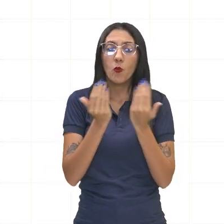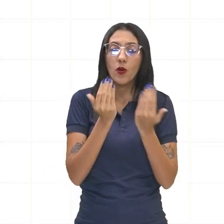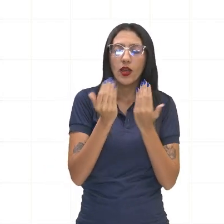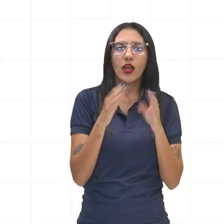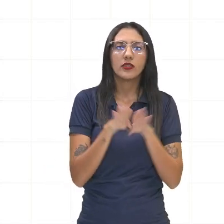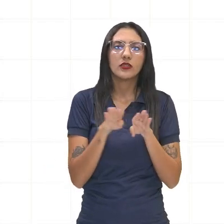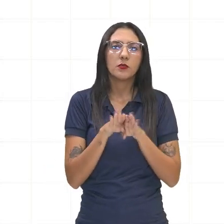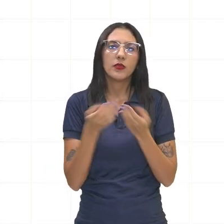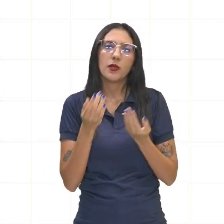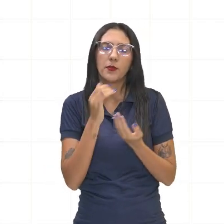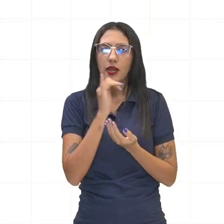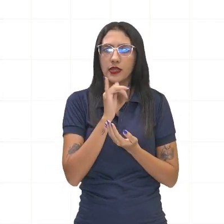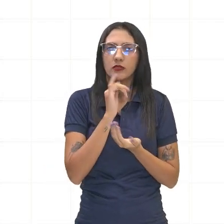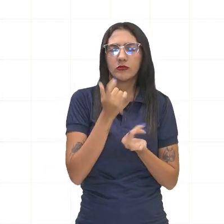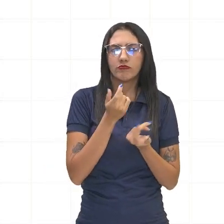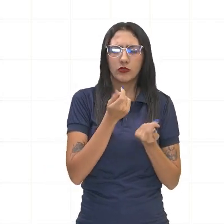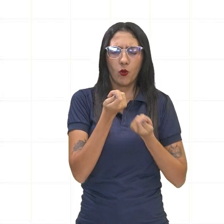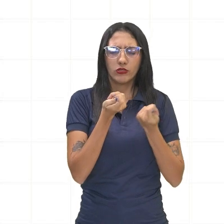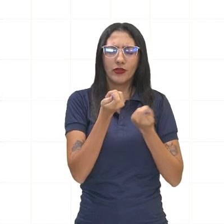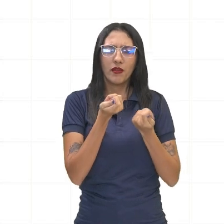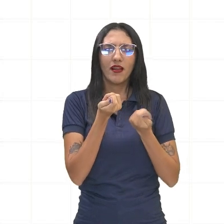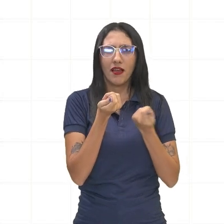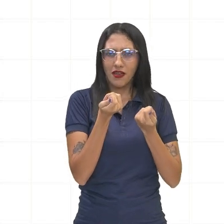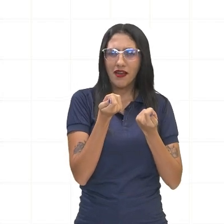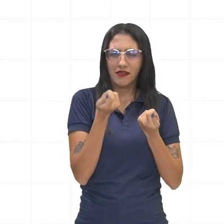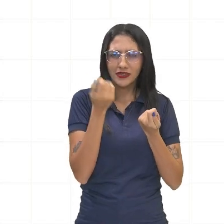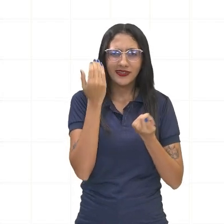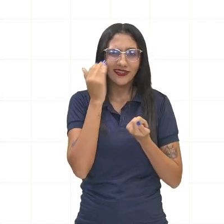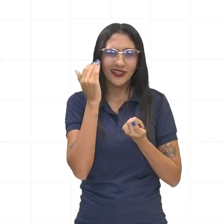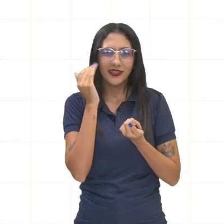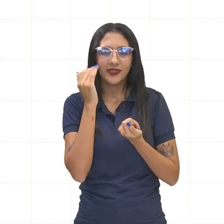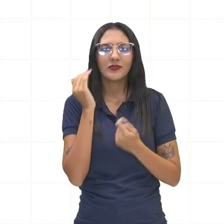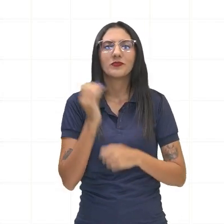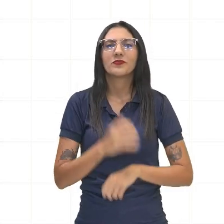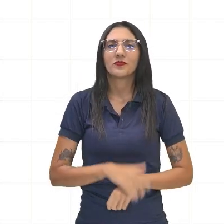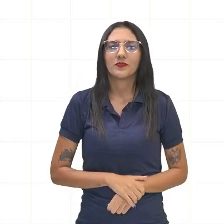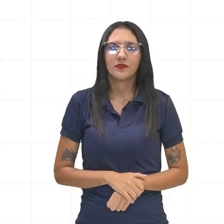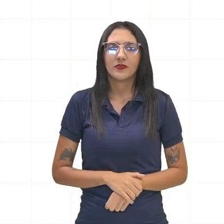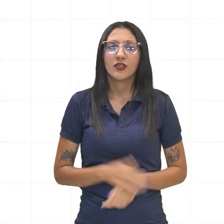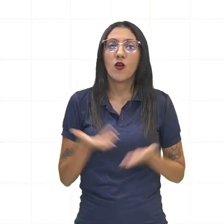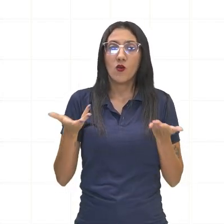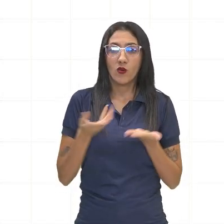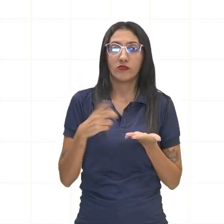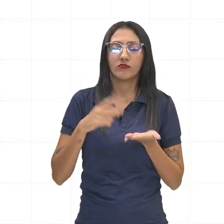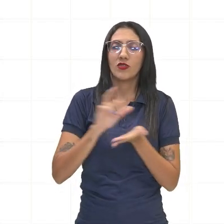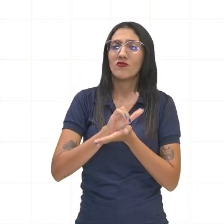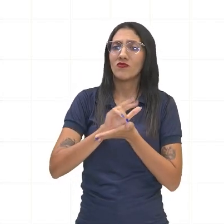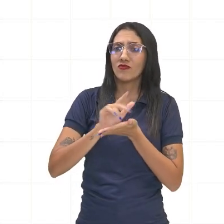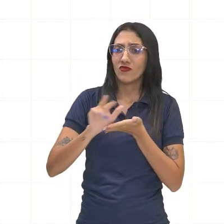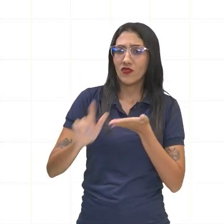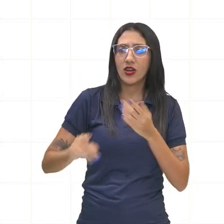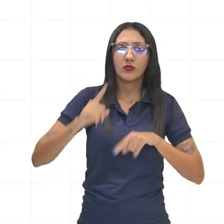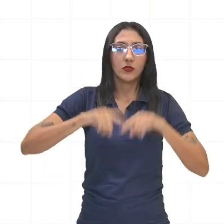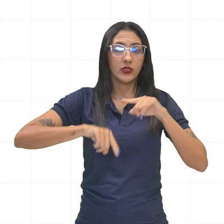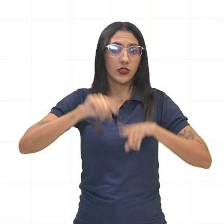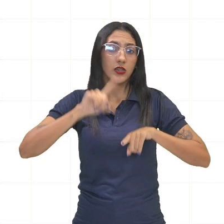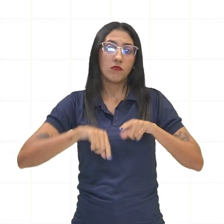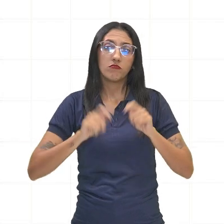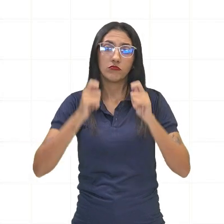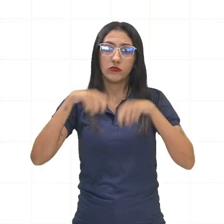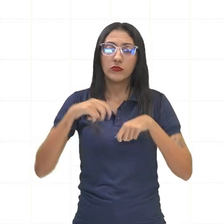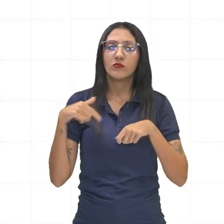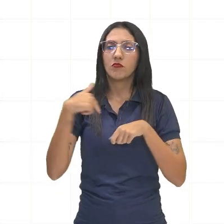e, vamos dizer assim, controlar o tempo, né? Atualmente, vários equipamentos nos auxiliam